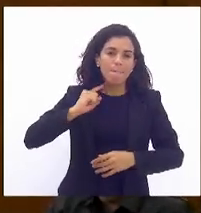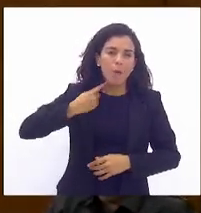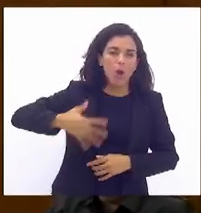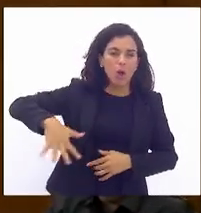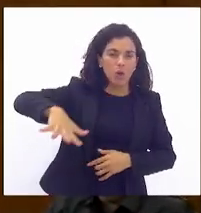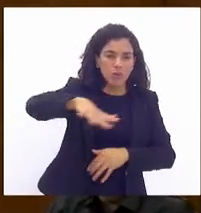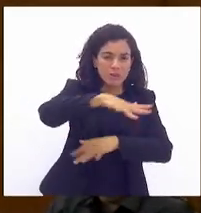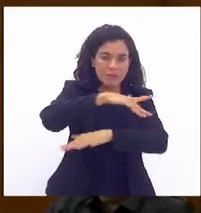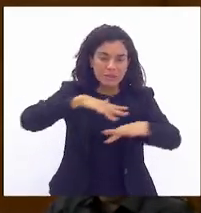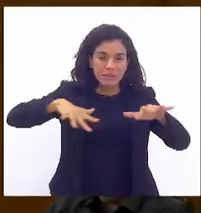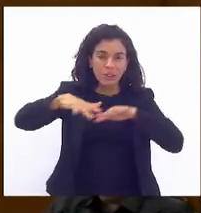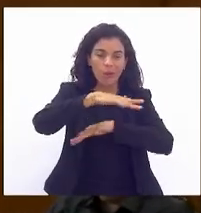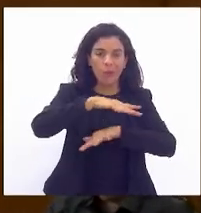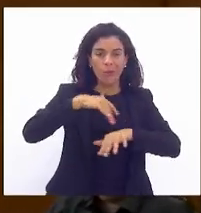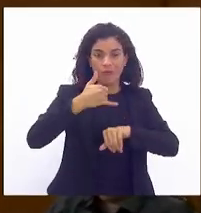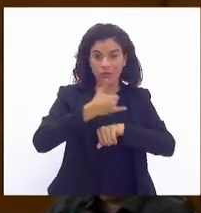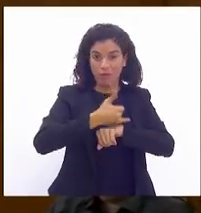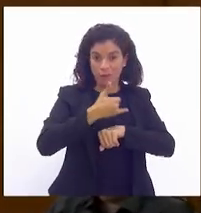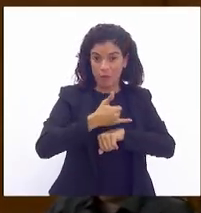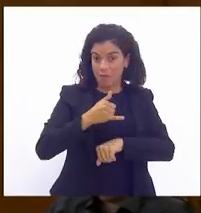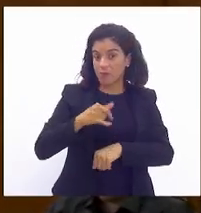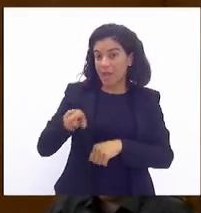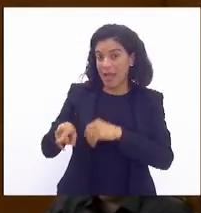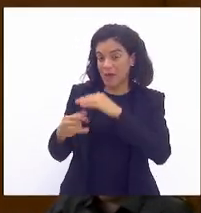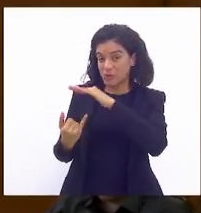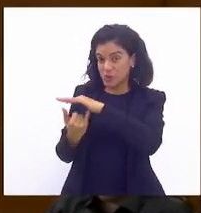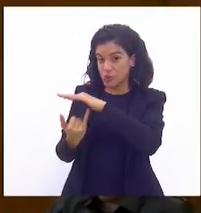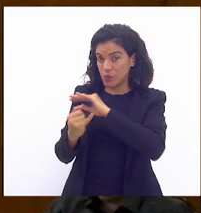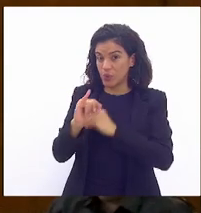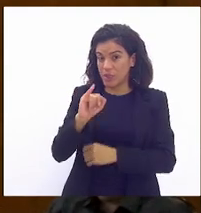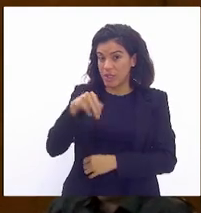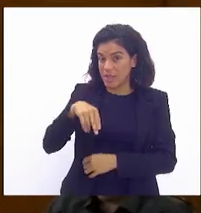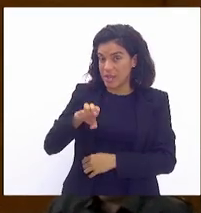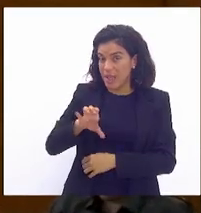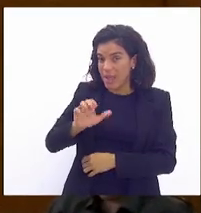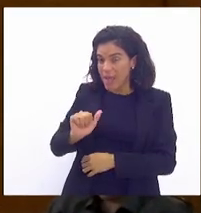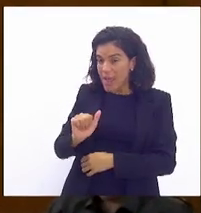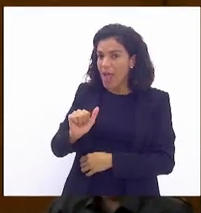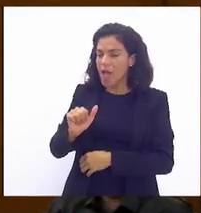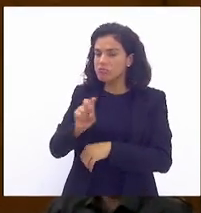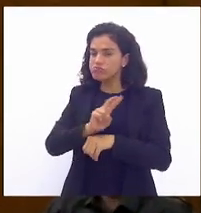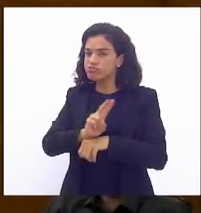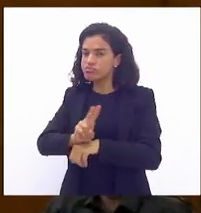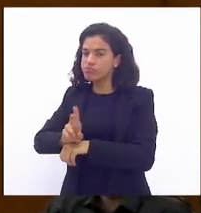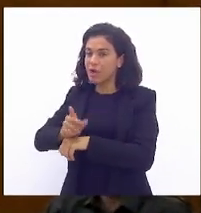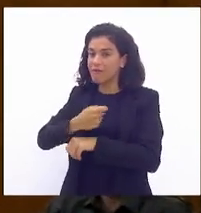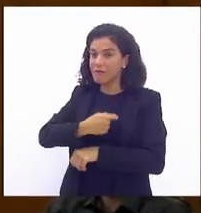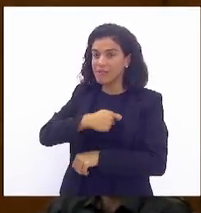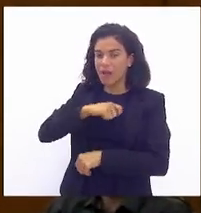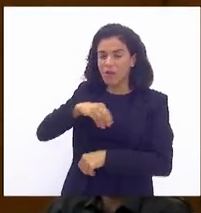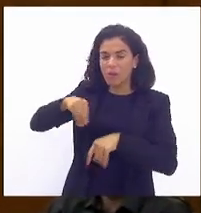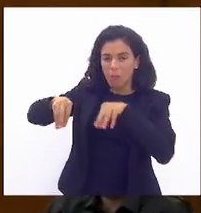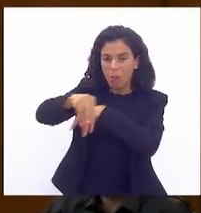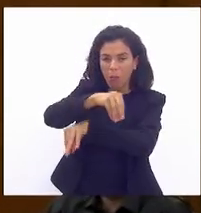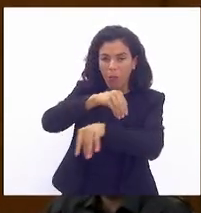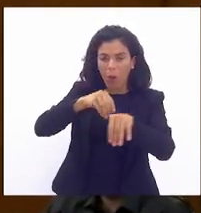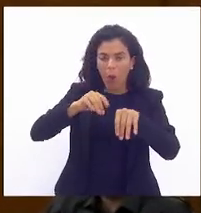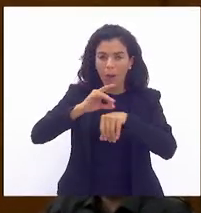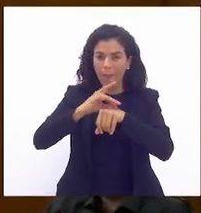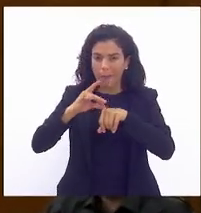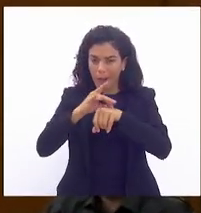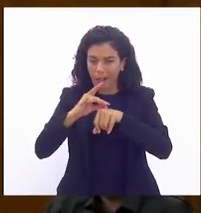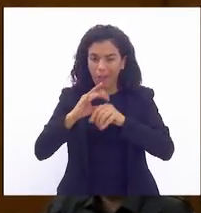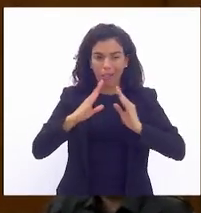antes monitorava, né, esse pó preto que se deposita nas casas,